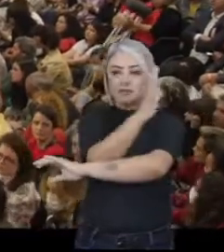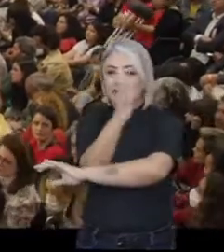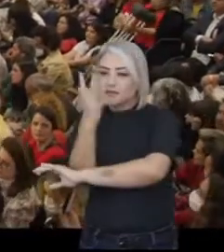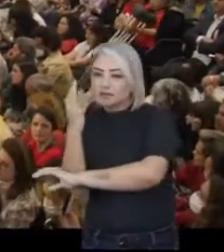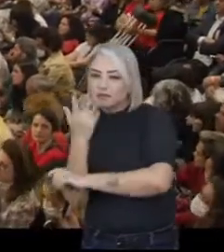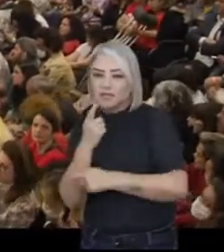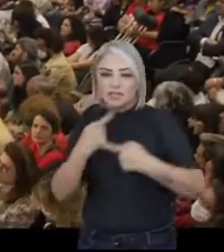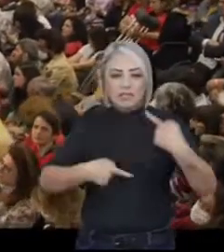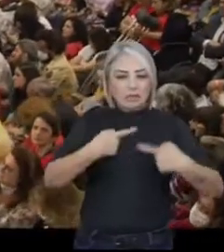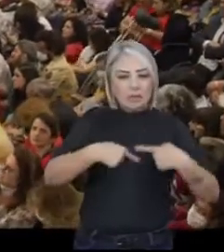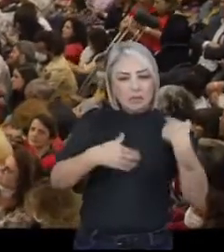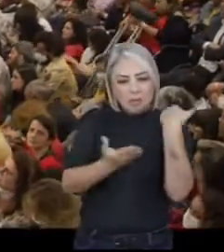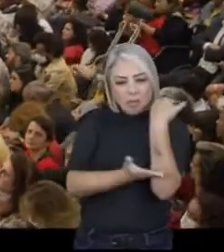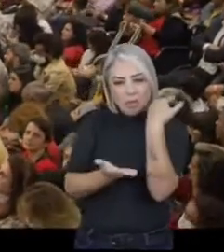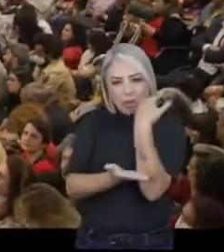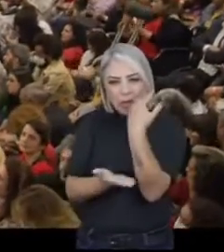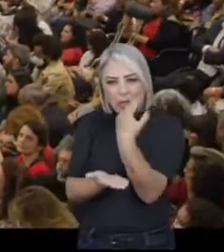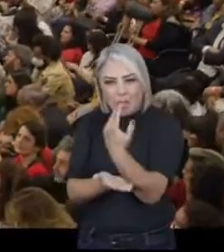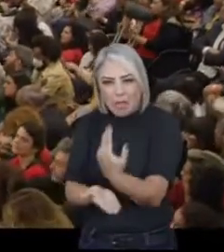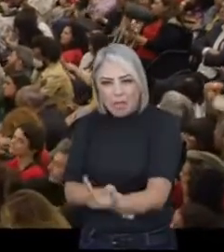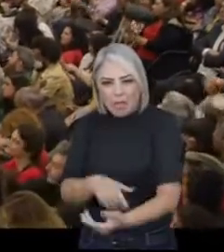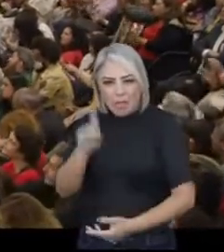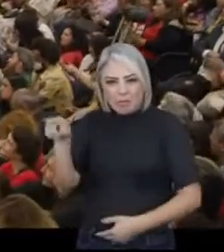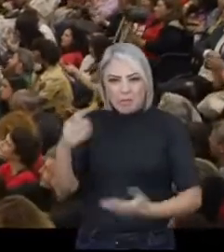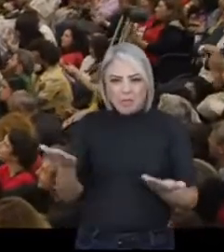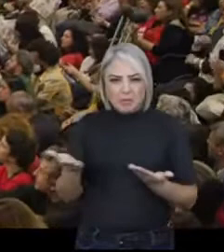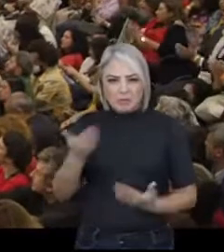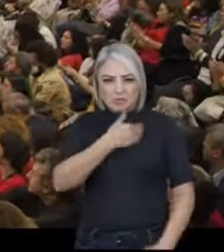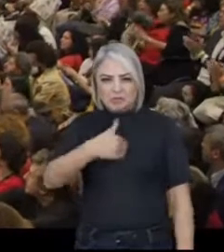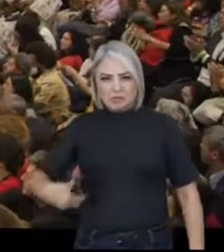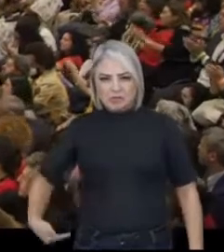devastação posta em prática pelo atual governo.